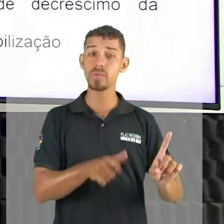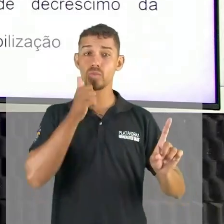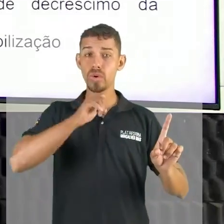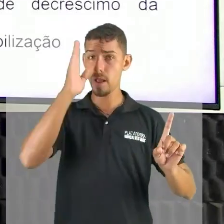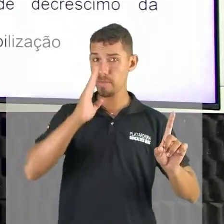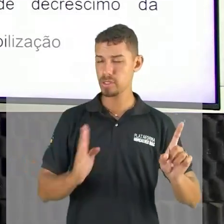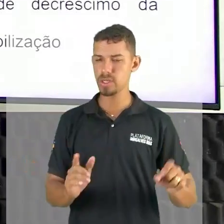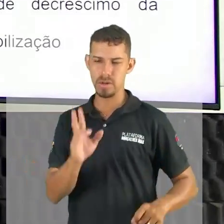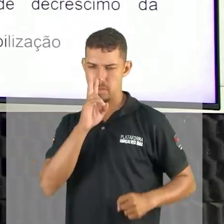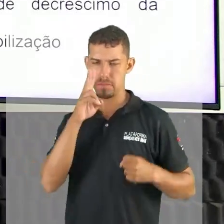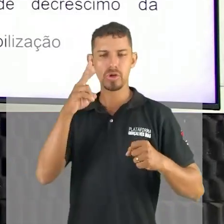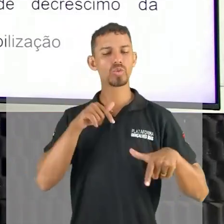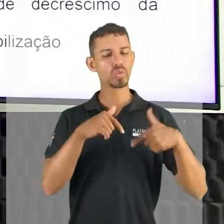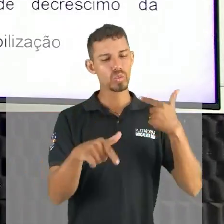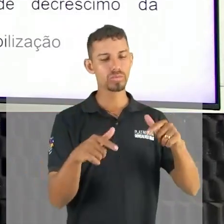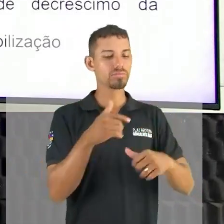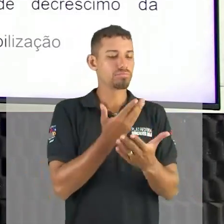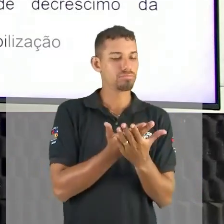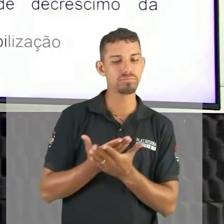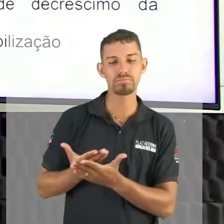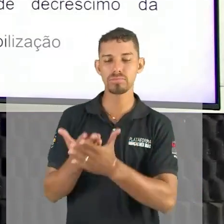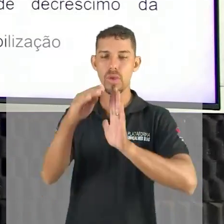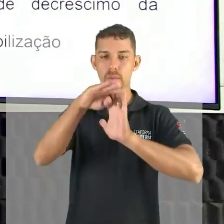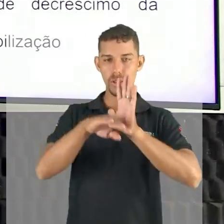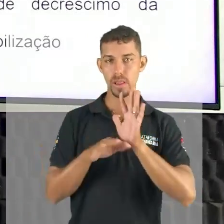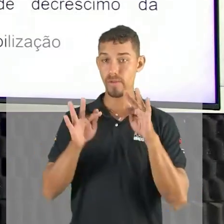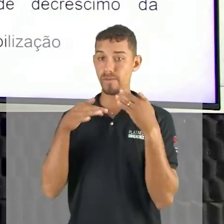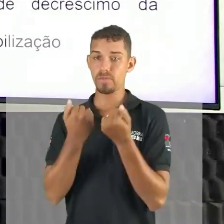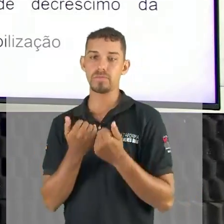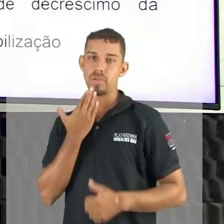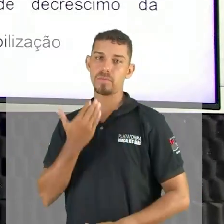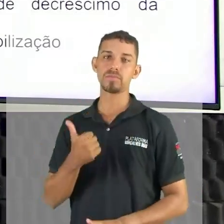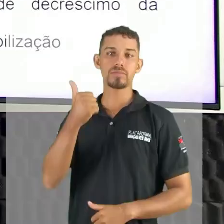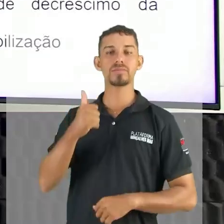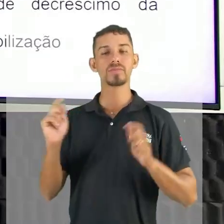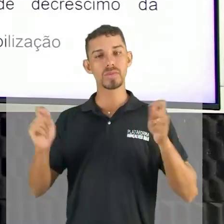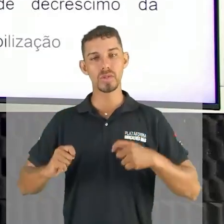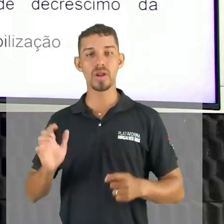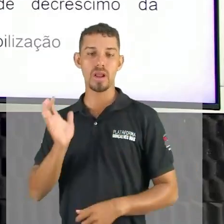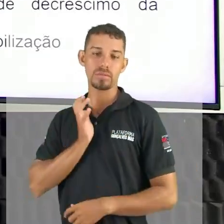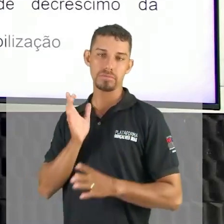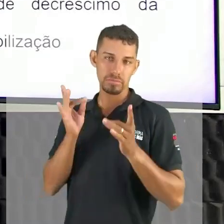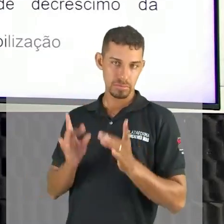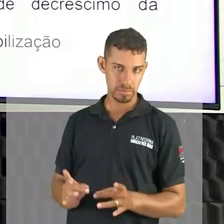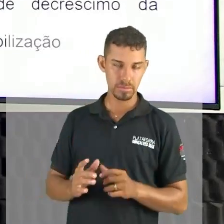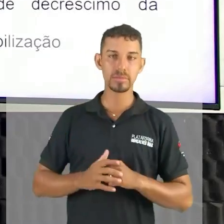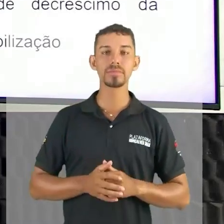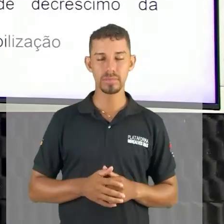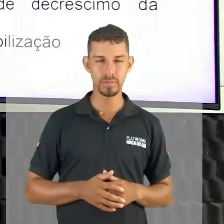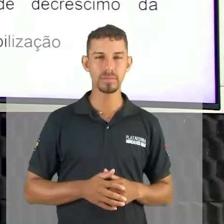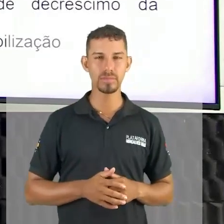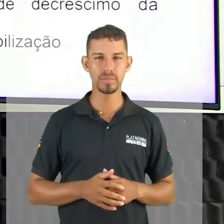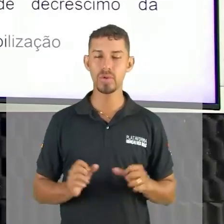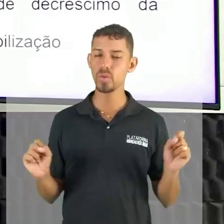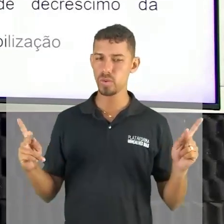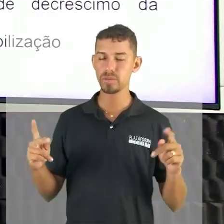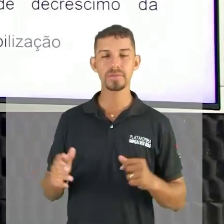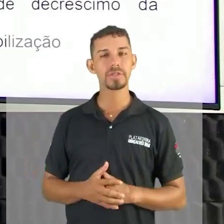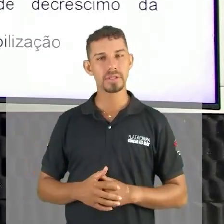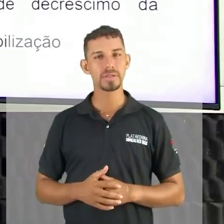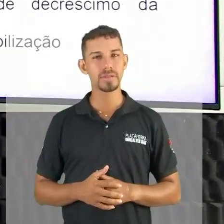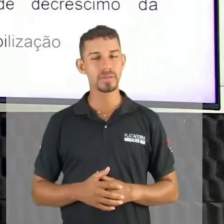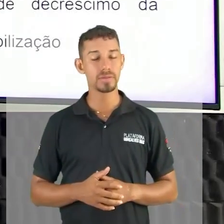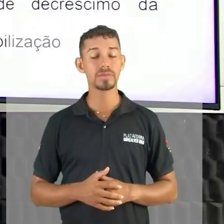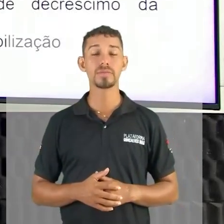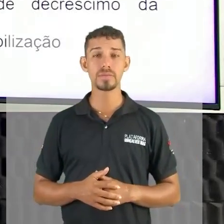mais empoderada e consegue fazer o seu planejamento familiar com muito mais riqueza de detalhes, ok? Então, portanto, sem